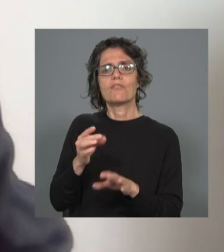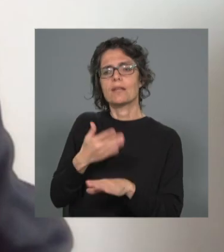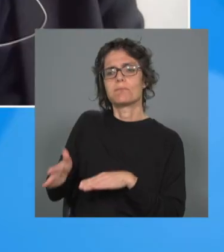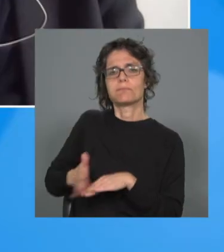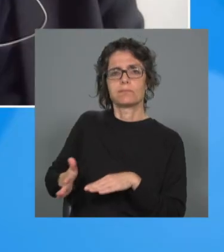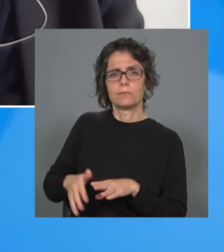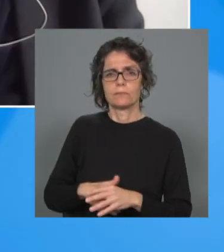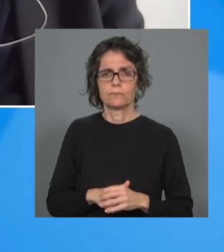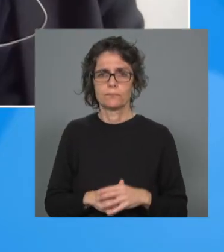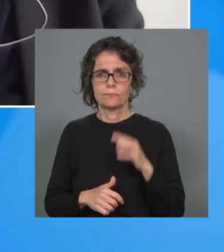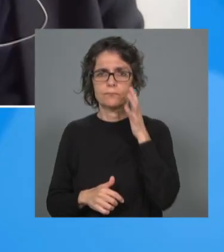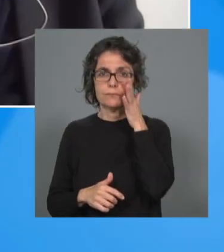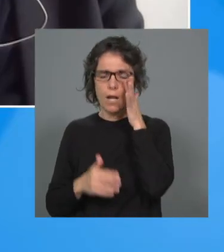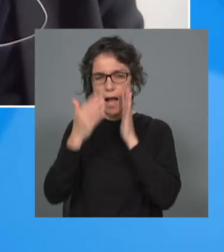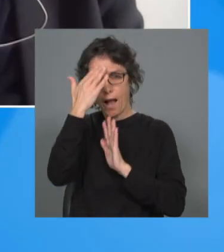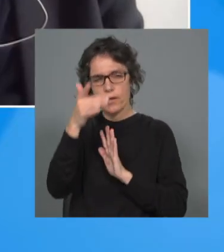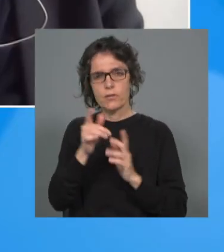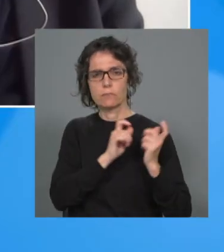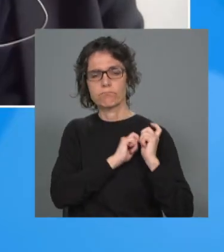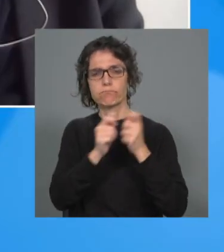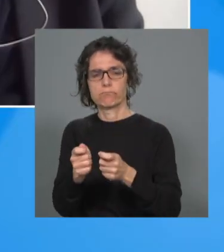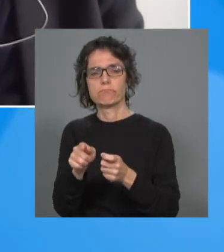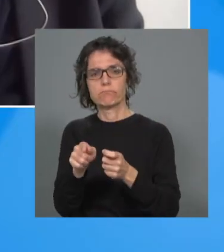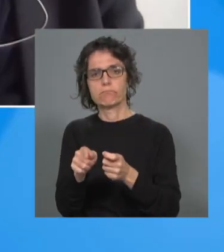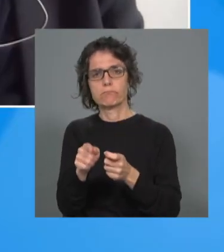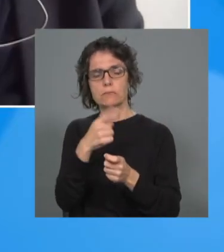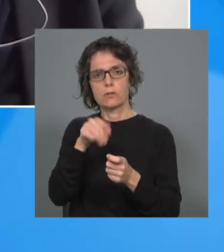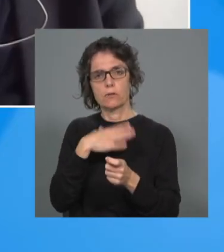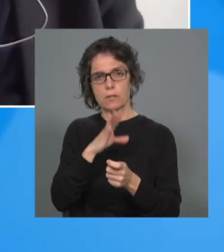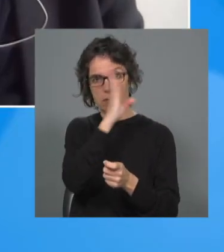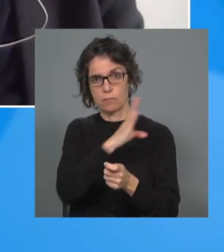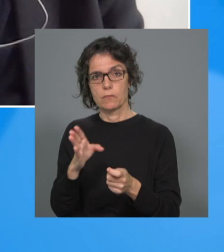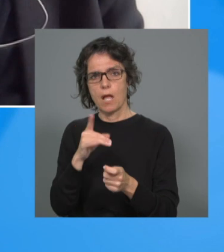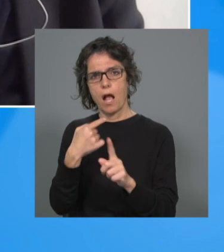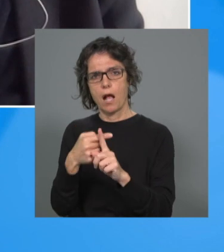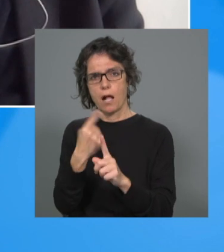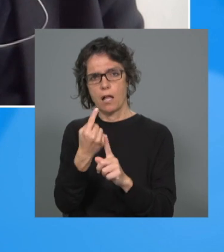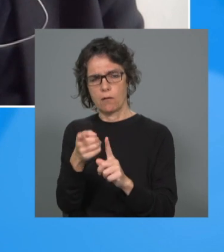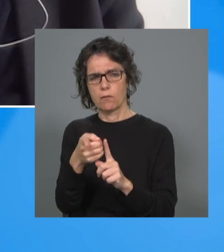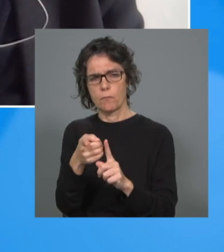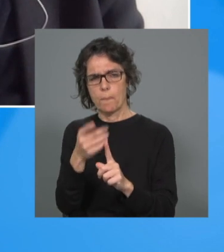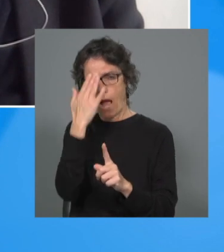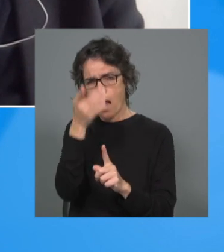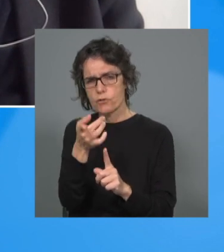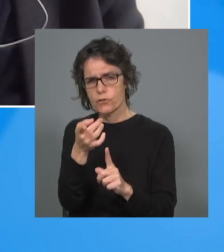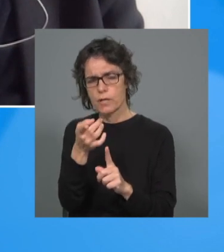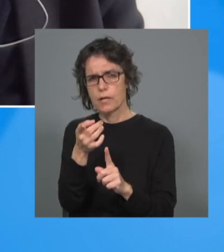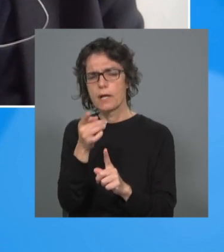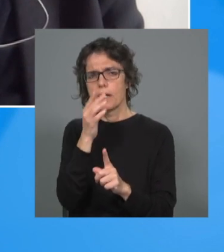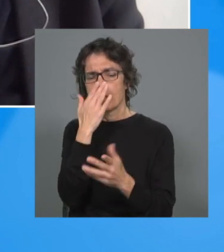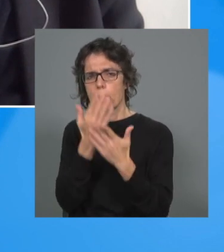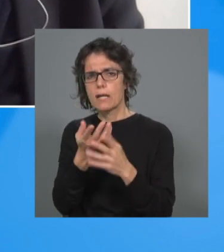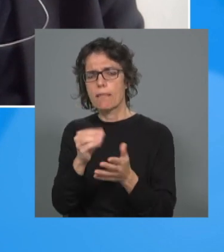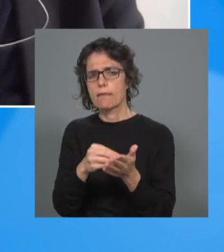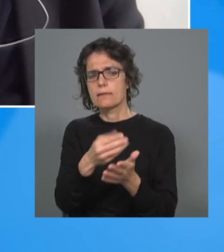esta transferência de competências que se procura implementar é positiva para abordar esta questão da pobreza por